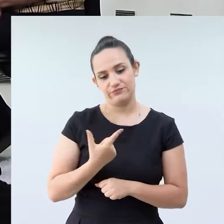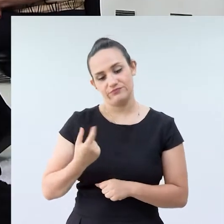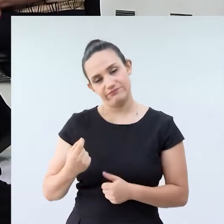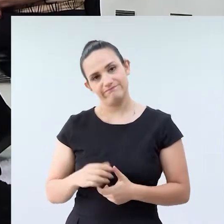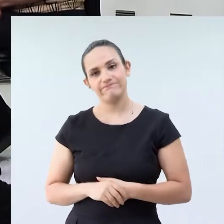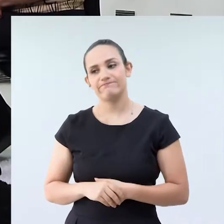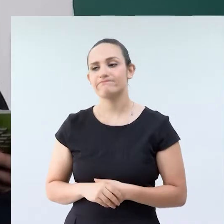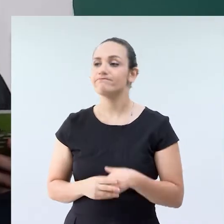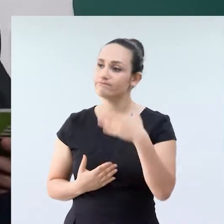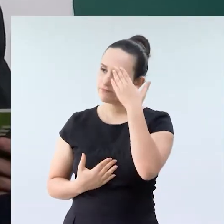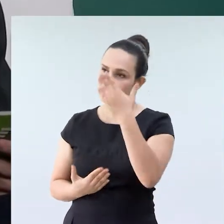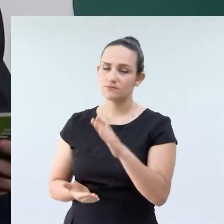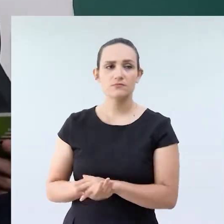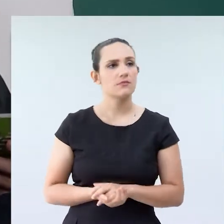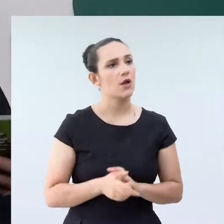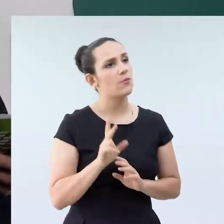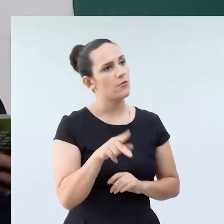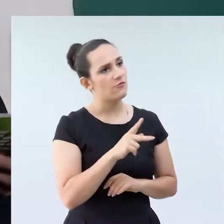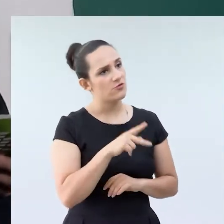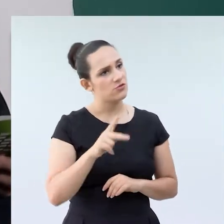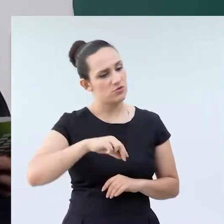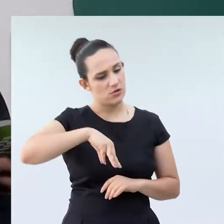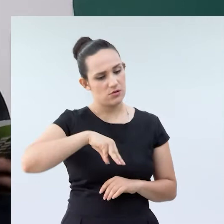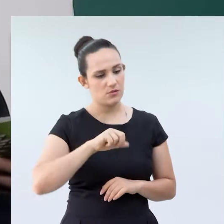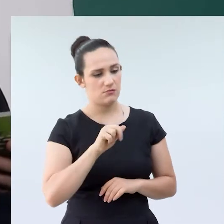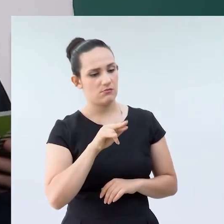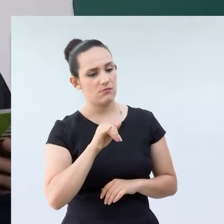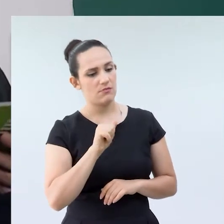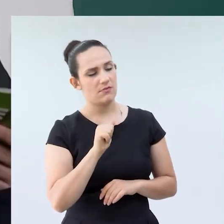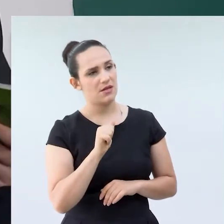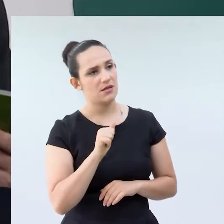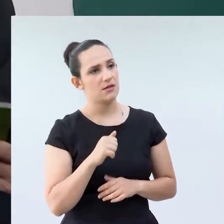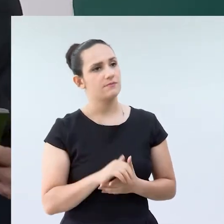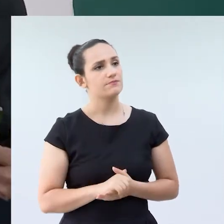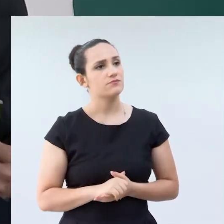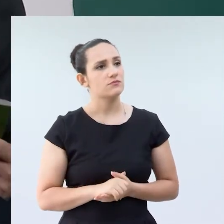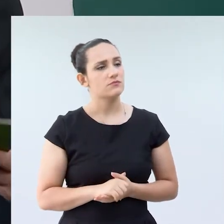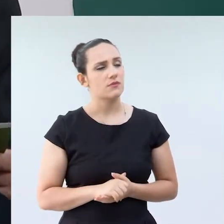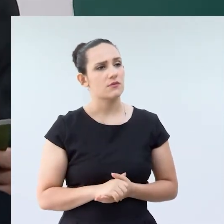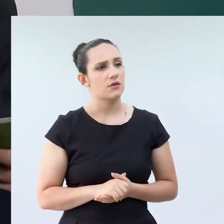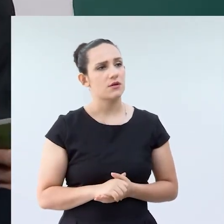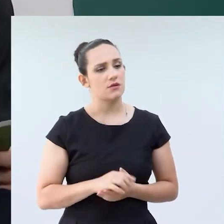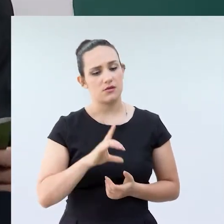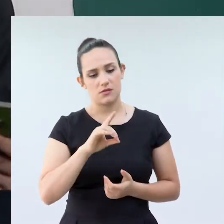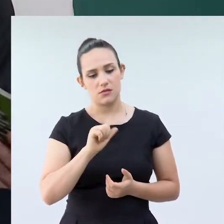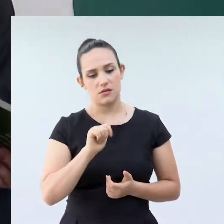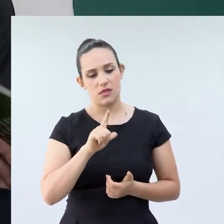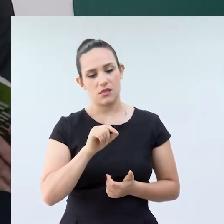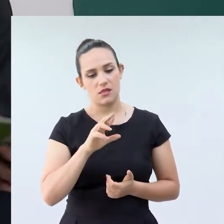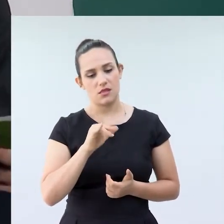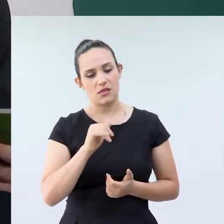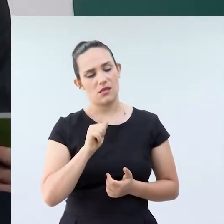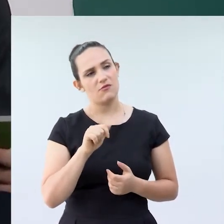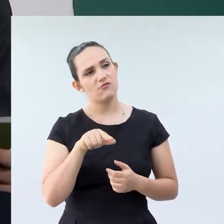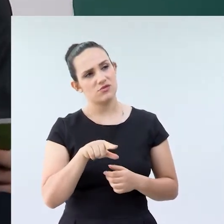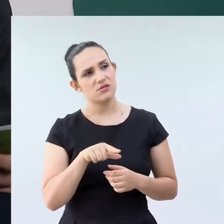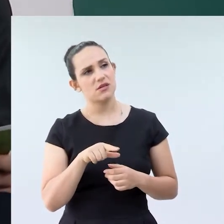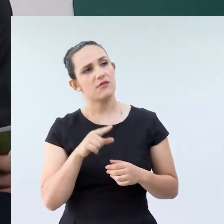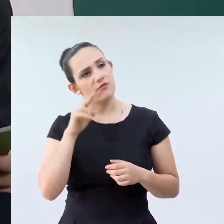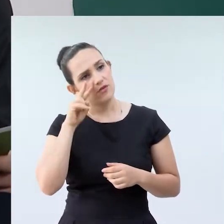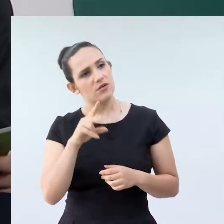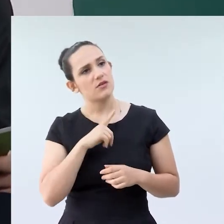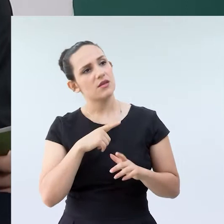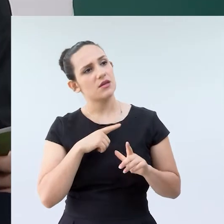secretária, obrigado. Professora Maria da Glória, em relação à questão do ensino, né, a tecnologia, as aulas